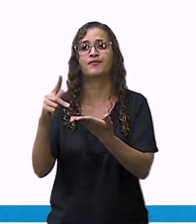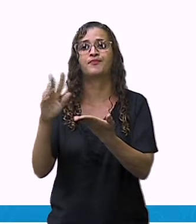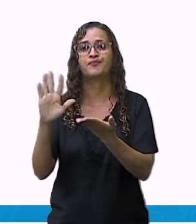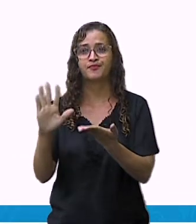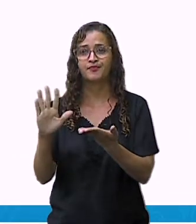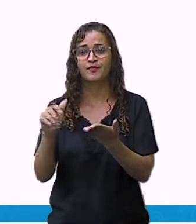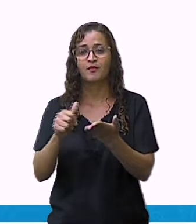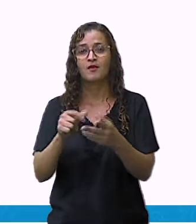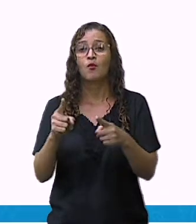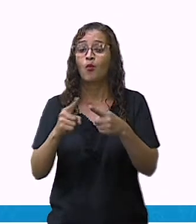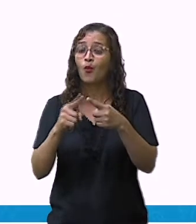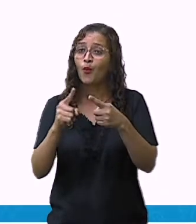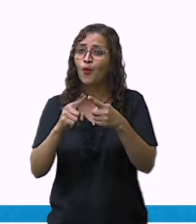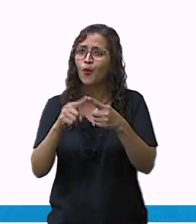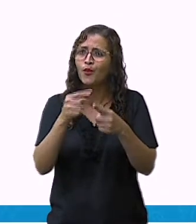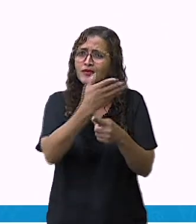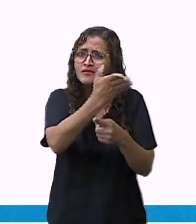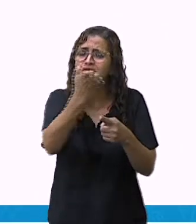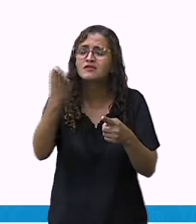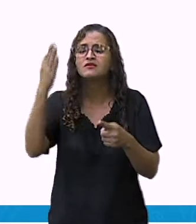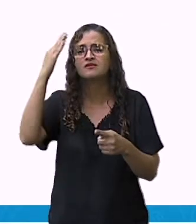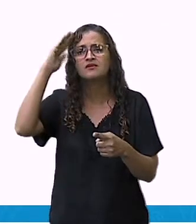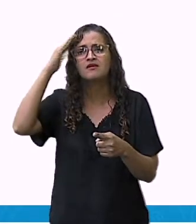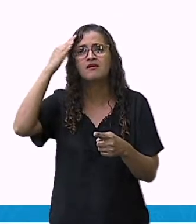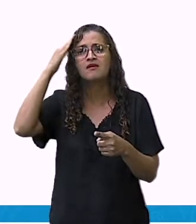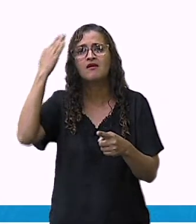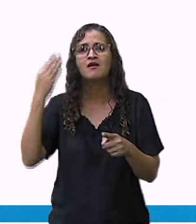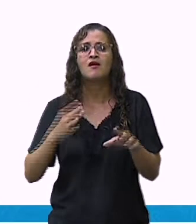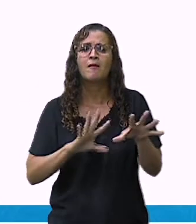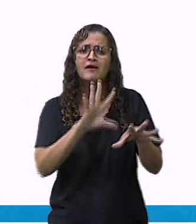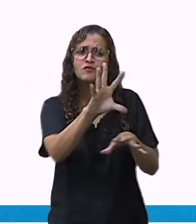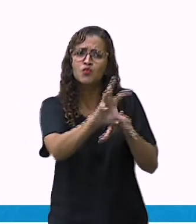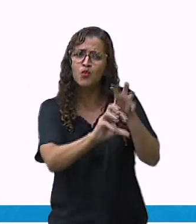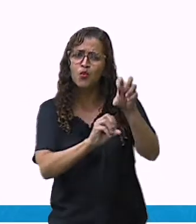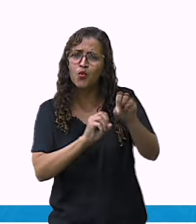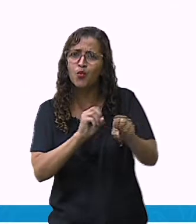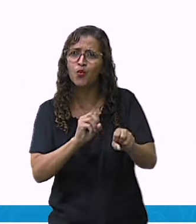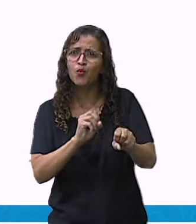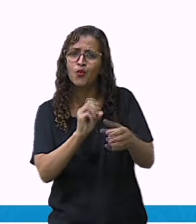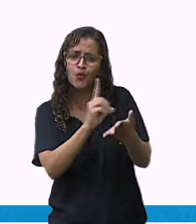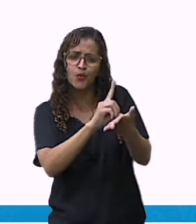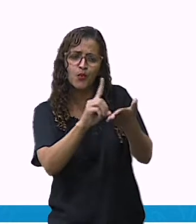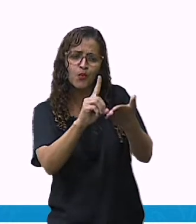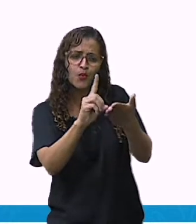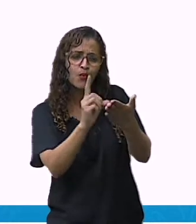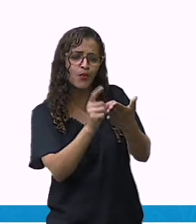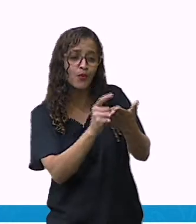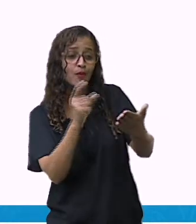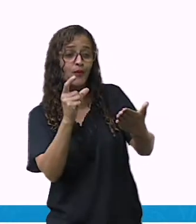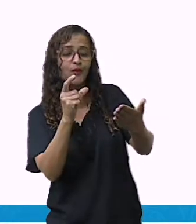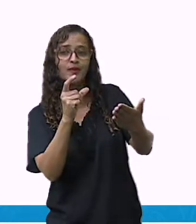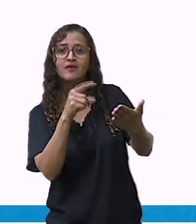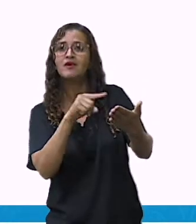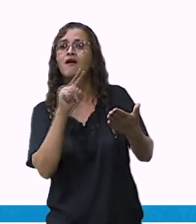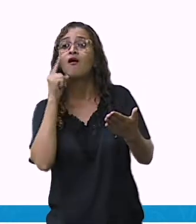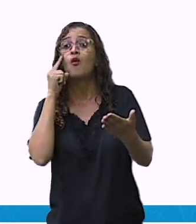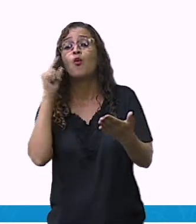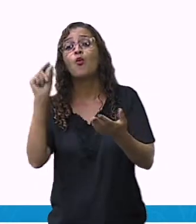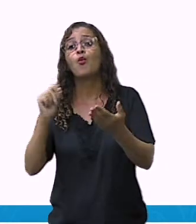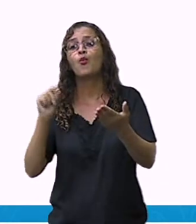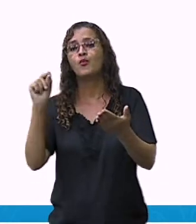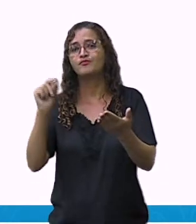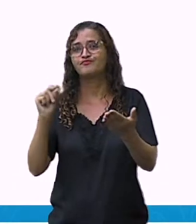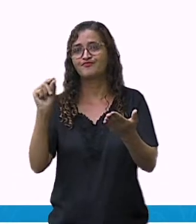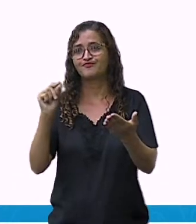você entenda: para você buscar uma palavra no dicionário, é necessário